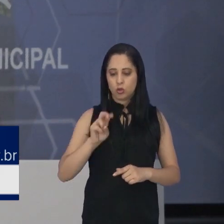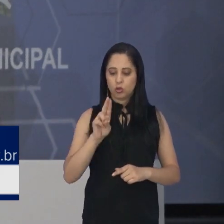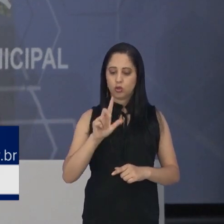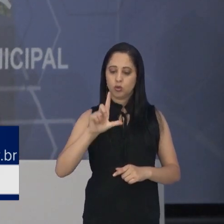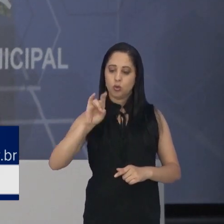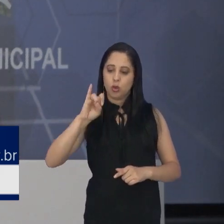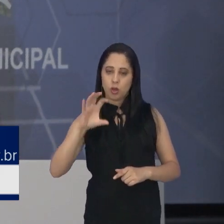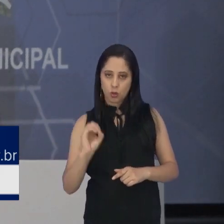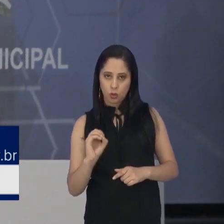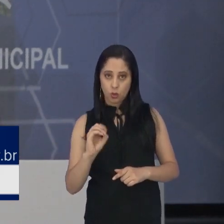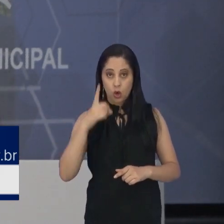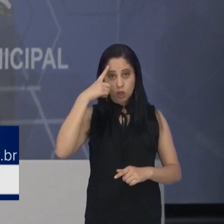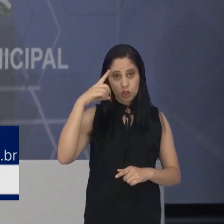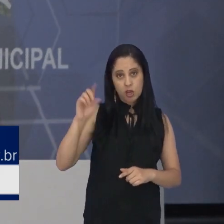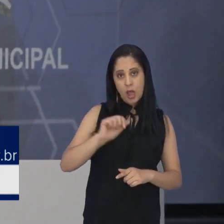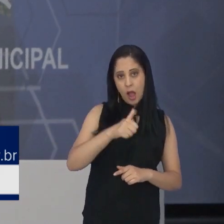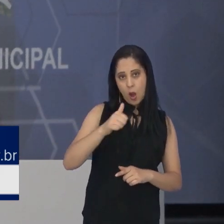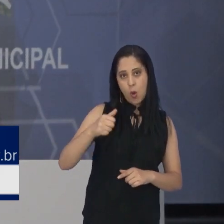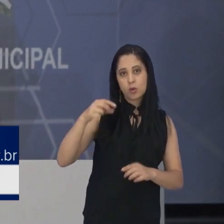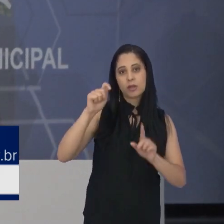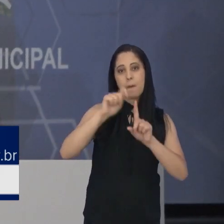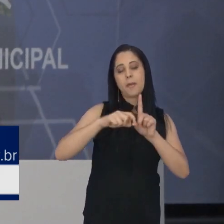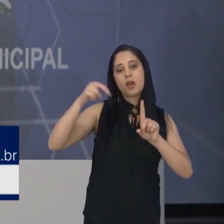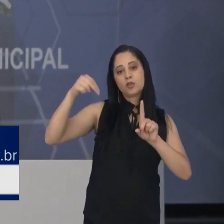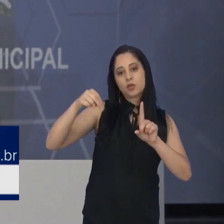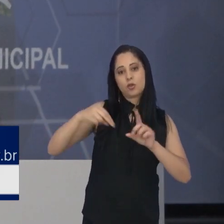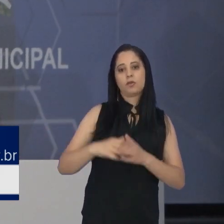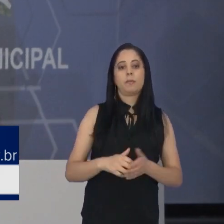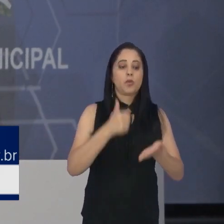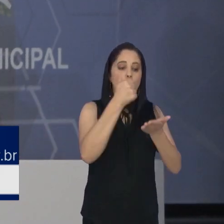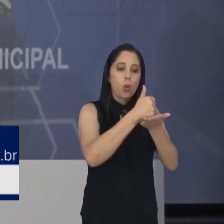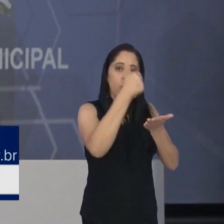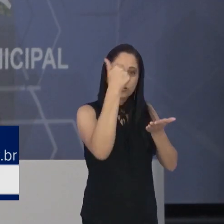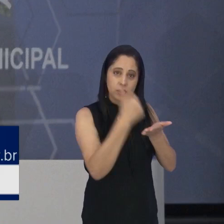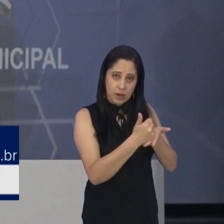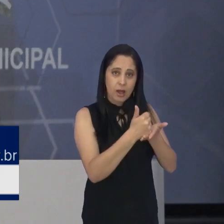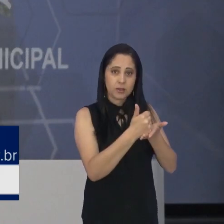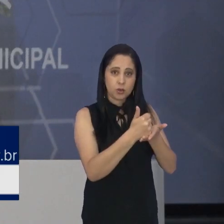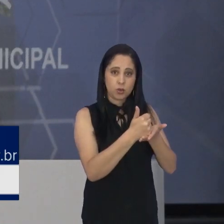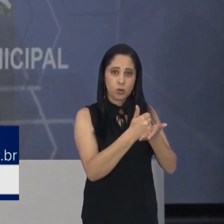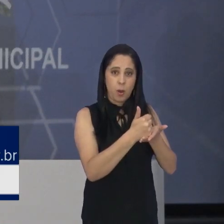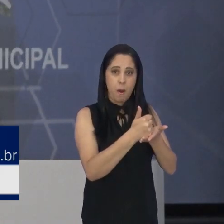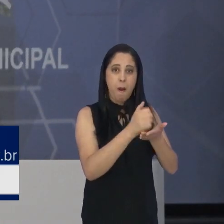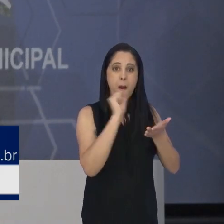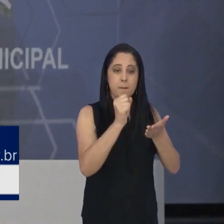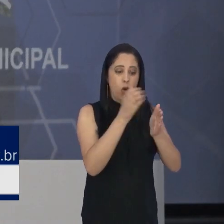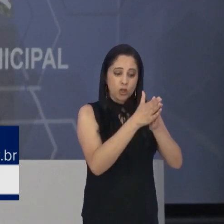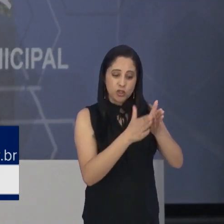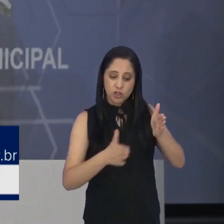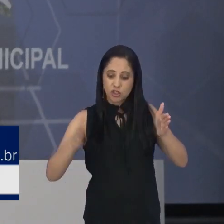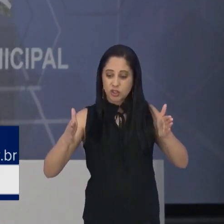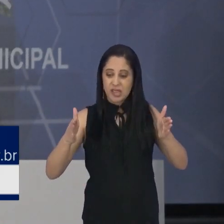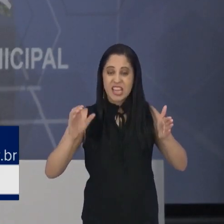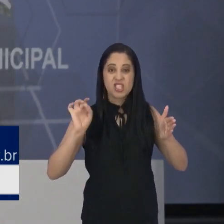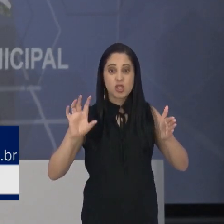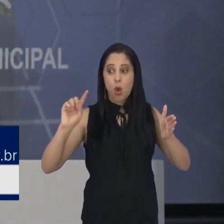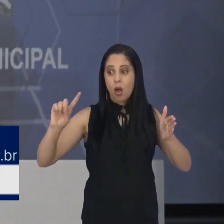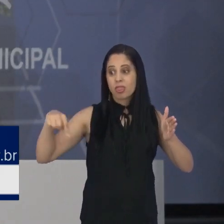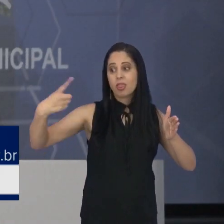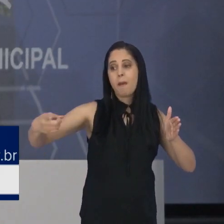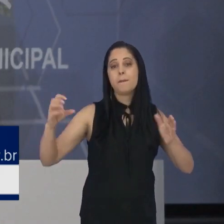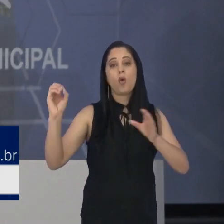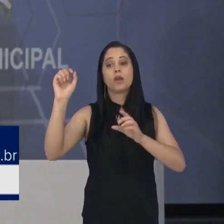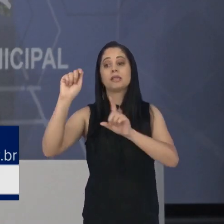data. Contratos com as atuais empresas só poderiam ter sido prorrogados após outubro pela Prefeitura,